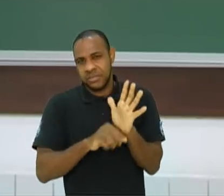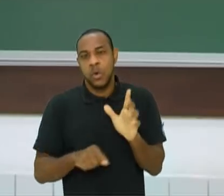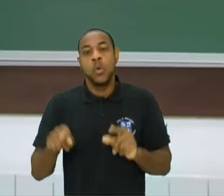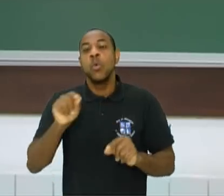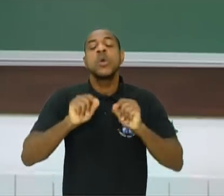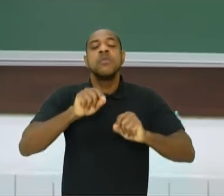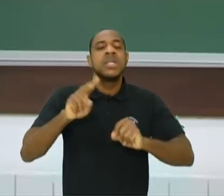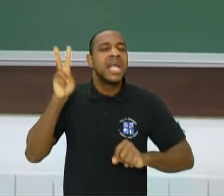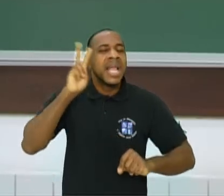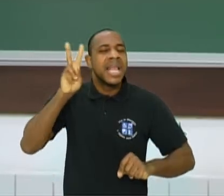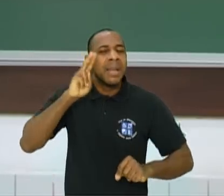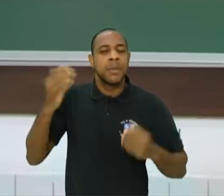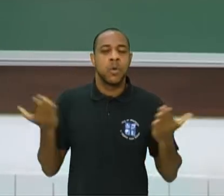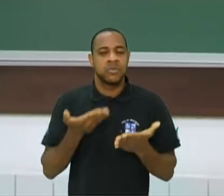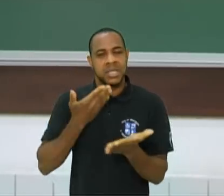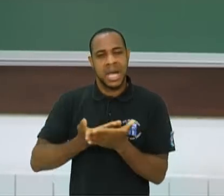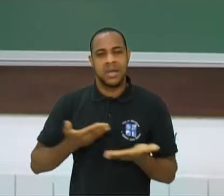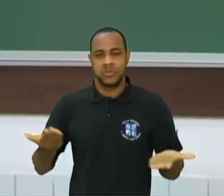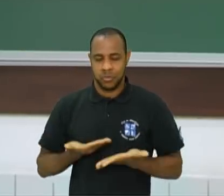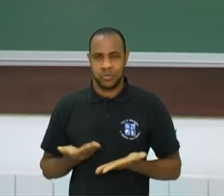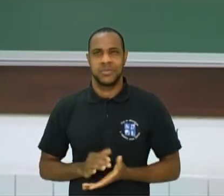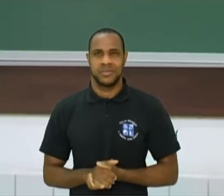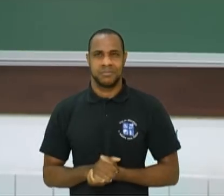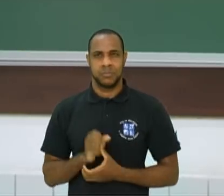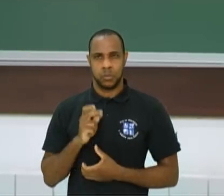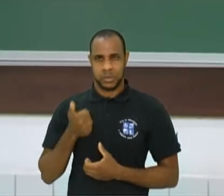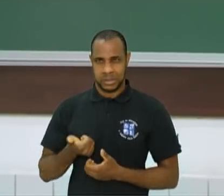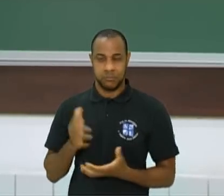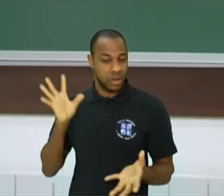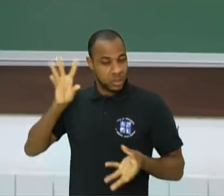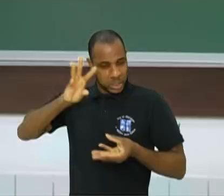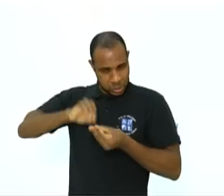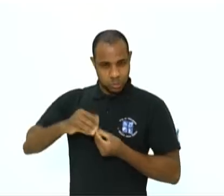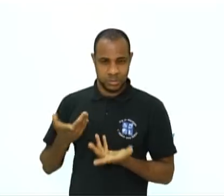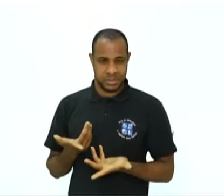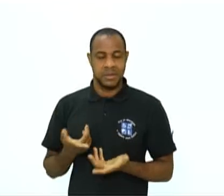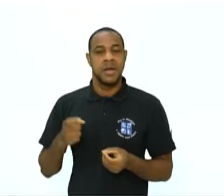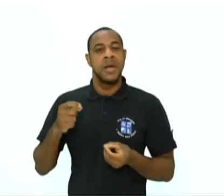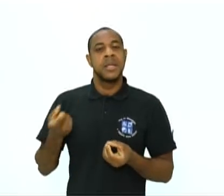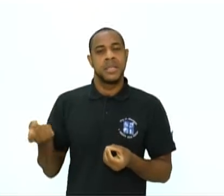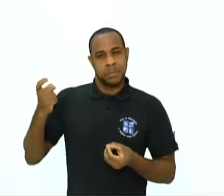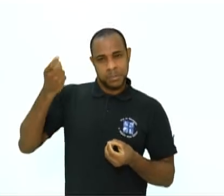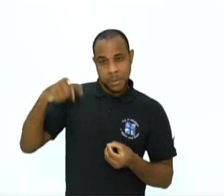vocês lembram da aula aqui de hoje, tá bom? Então, vamos lá!